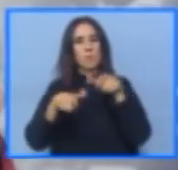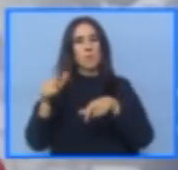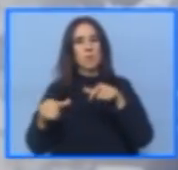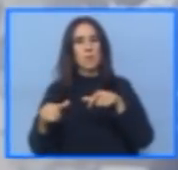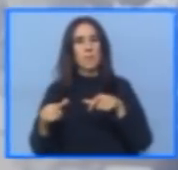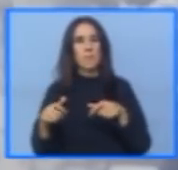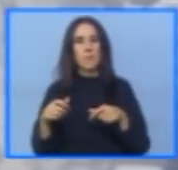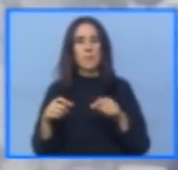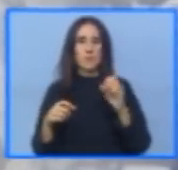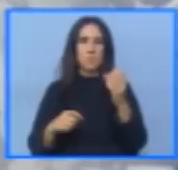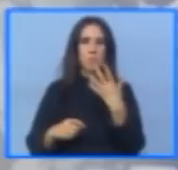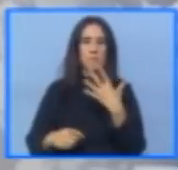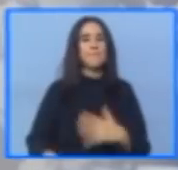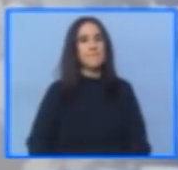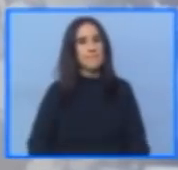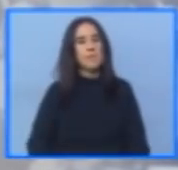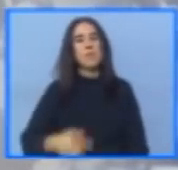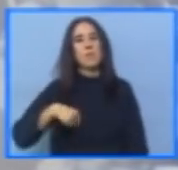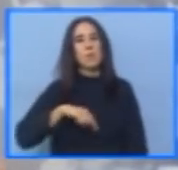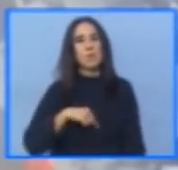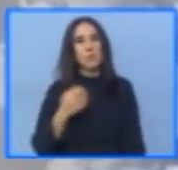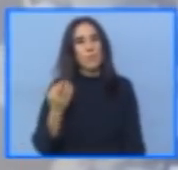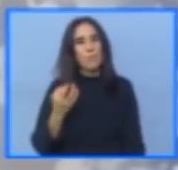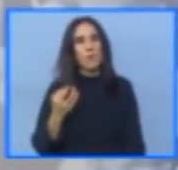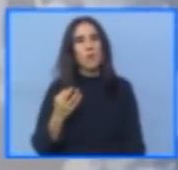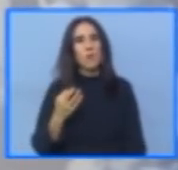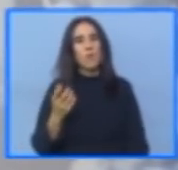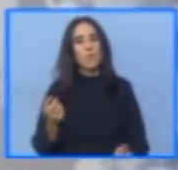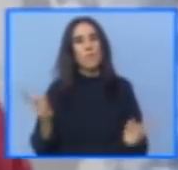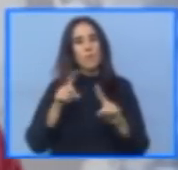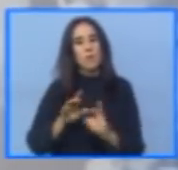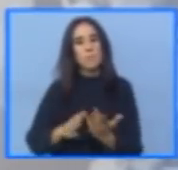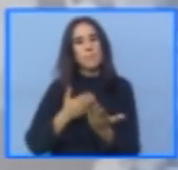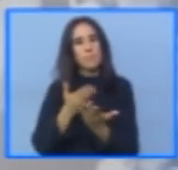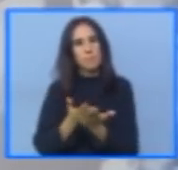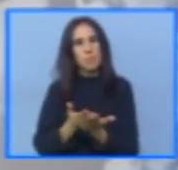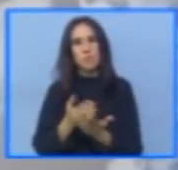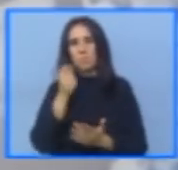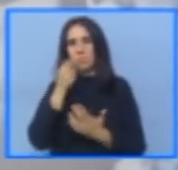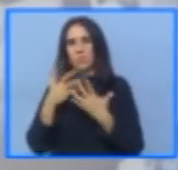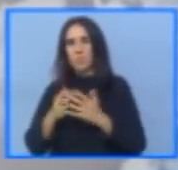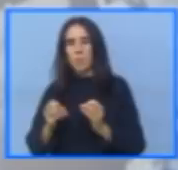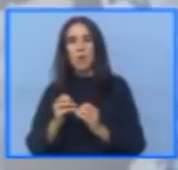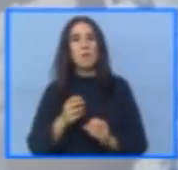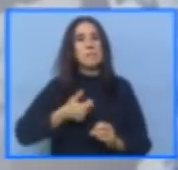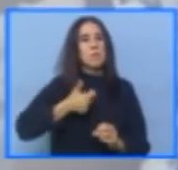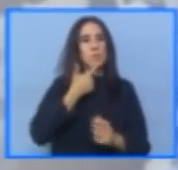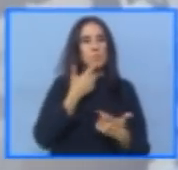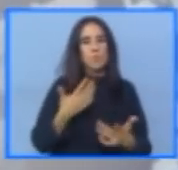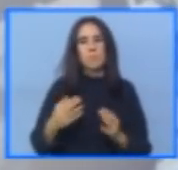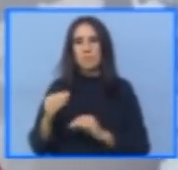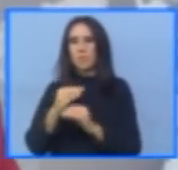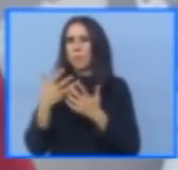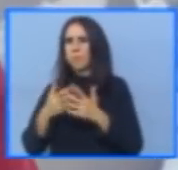ser eliminada. Nós precisamos também de voltar a repropor o fundamento de tudo isso. Sem